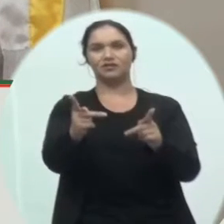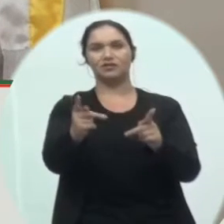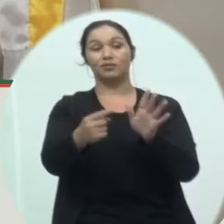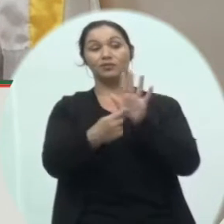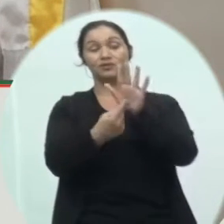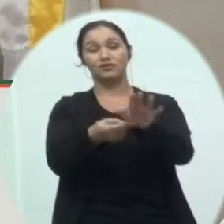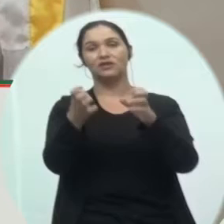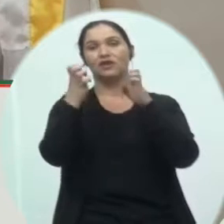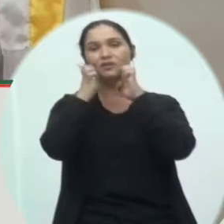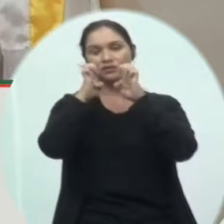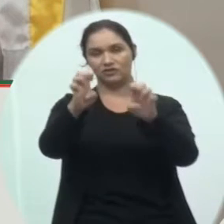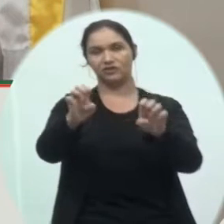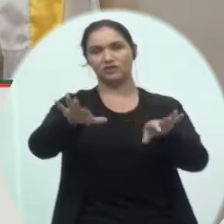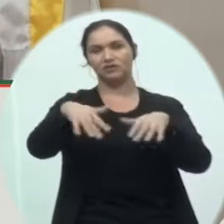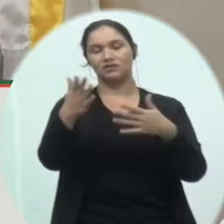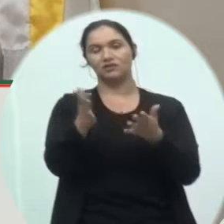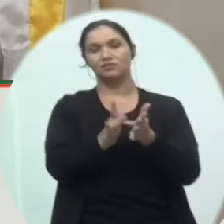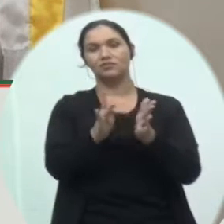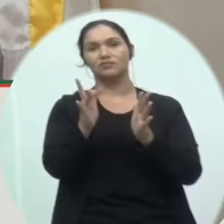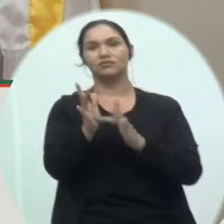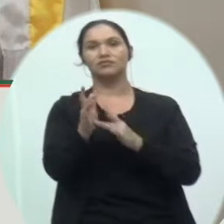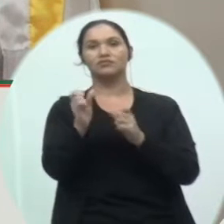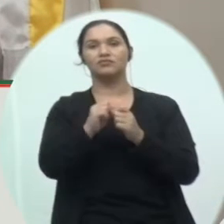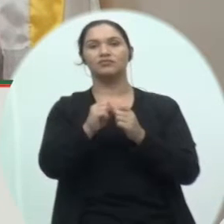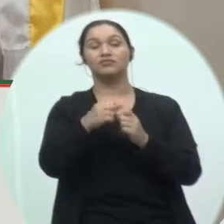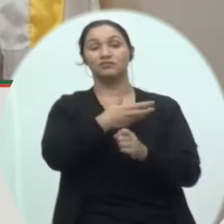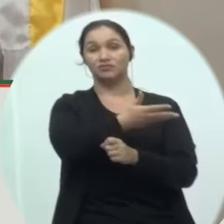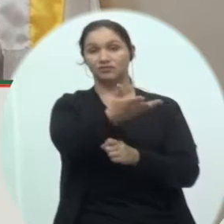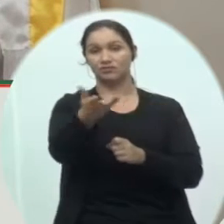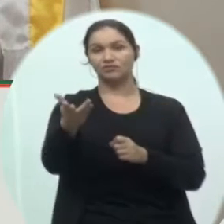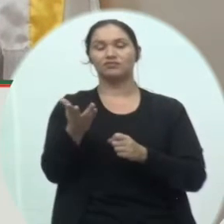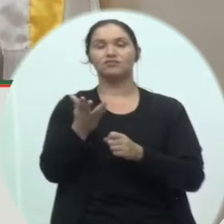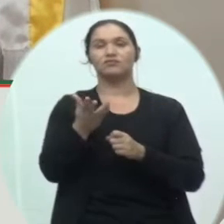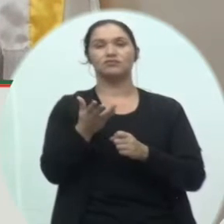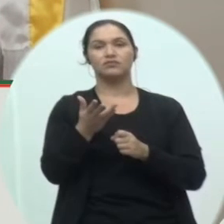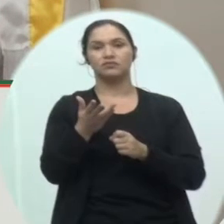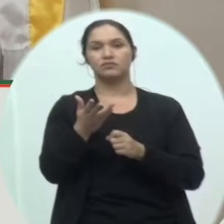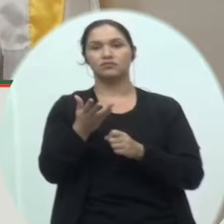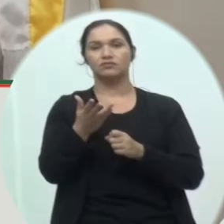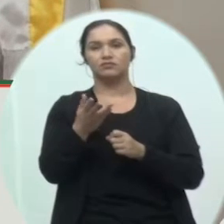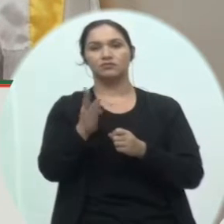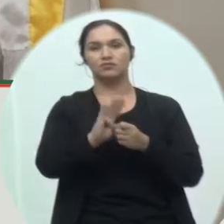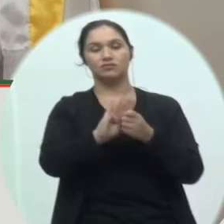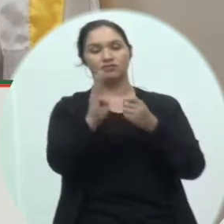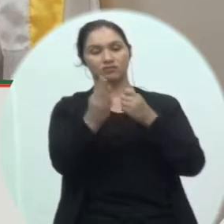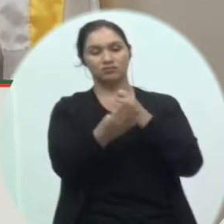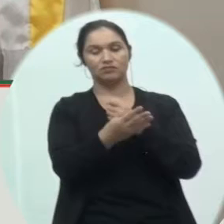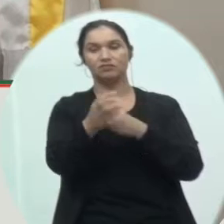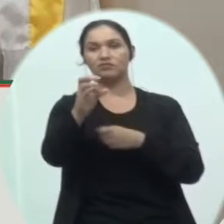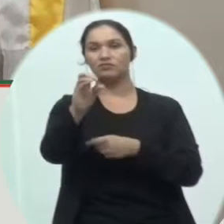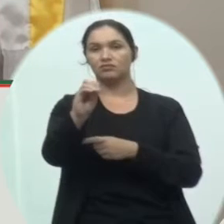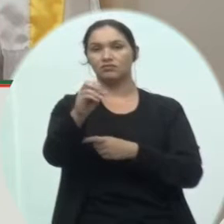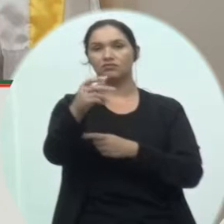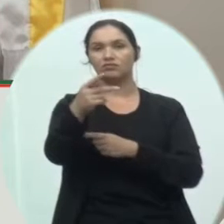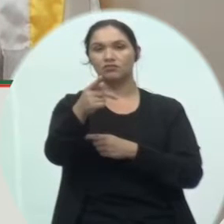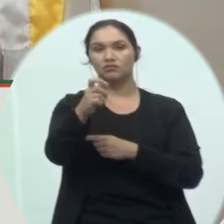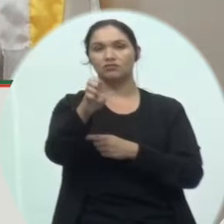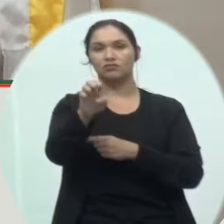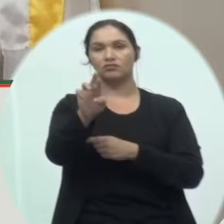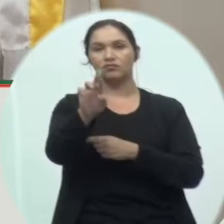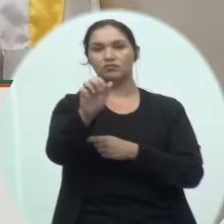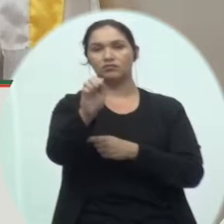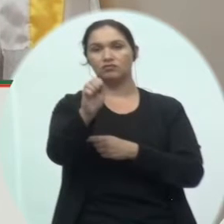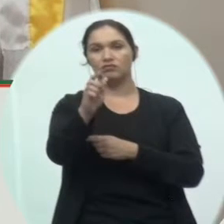ali, num bairro, né, principalmente ali na Operária, trabalhar com esse pessoal